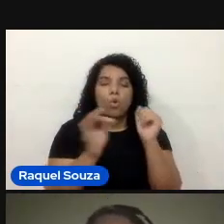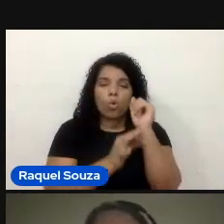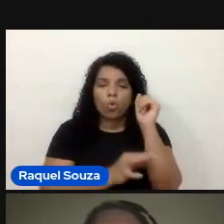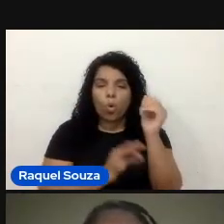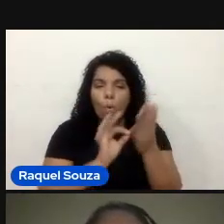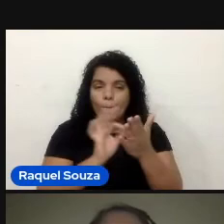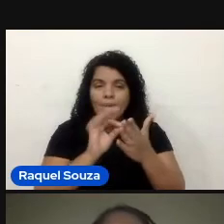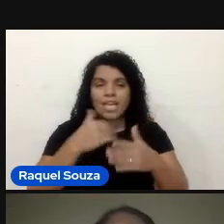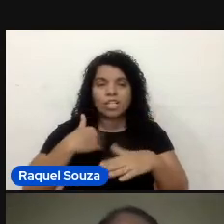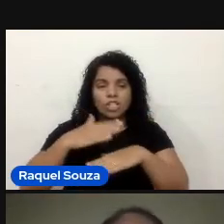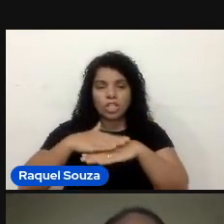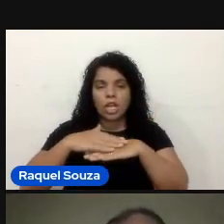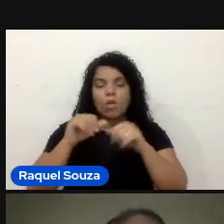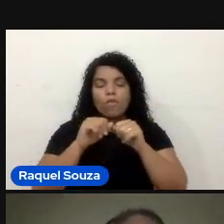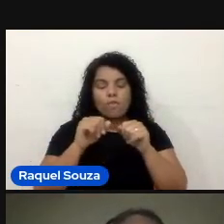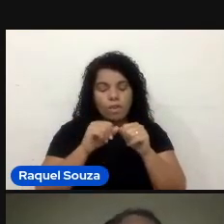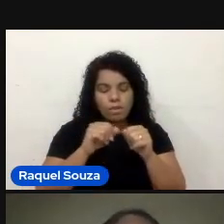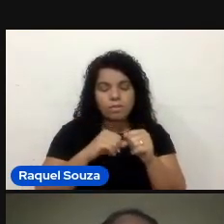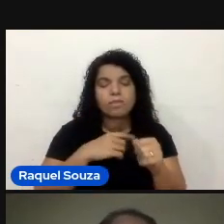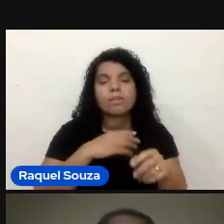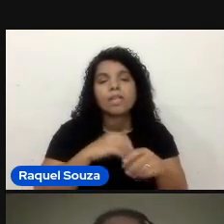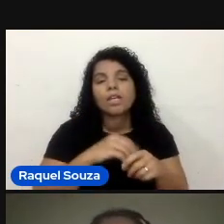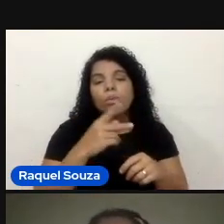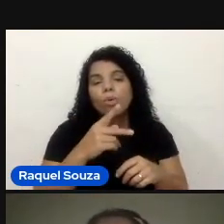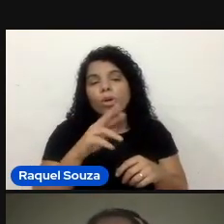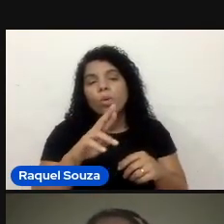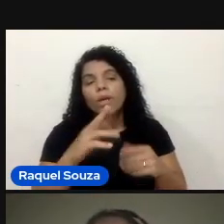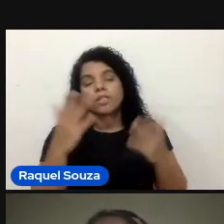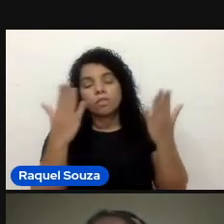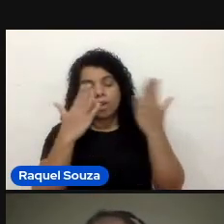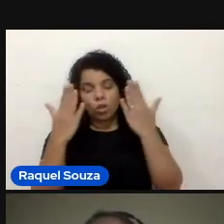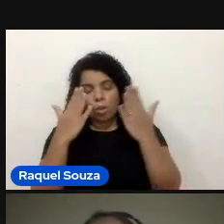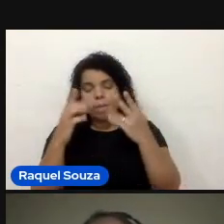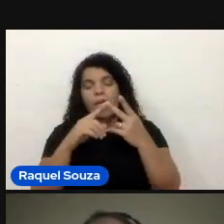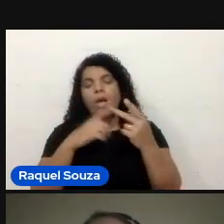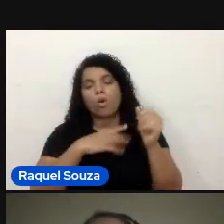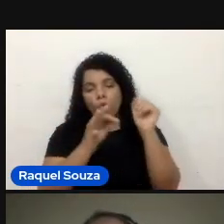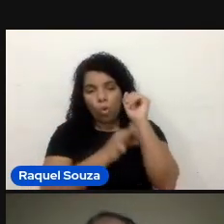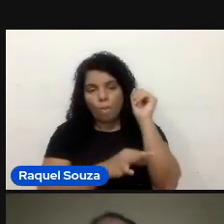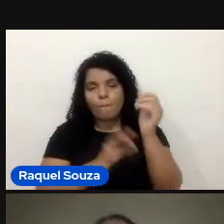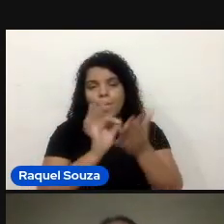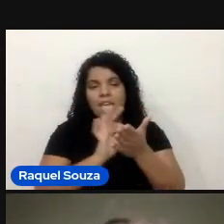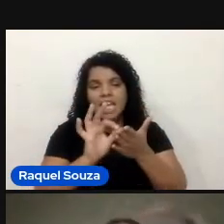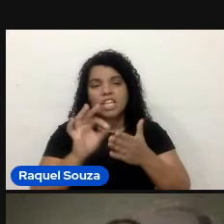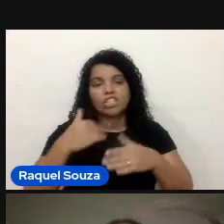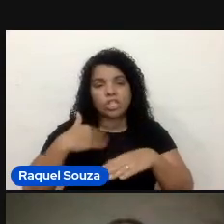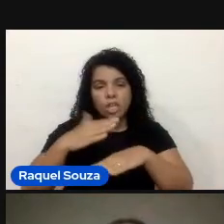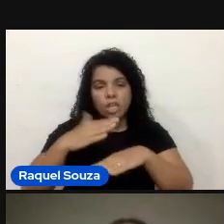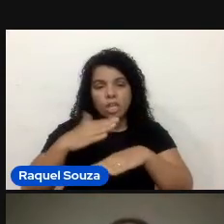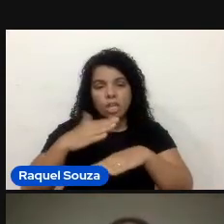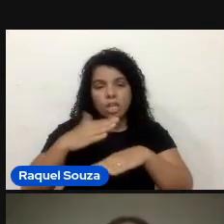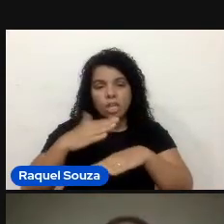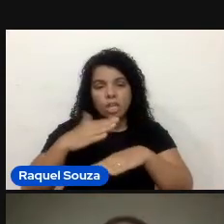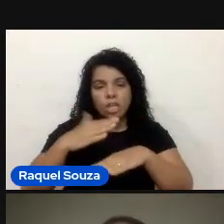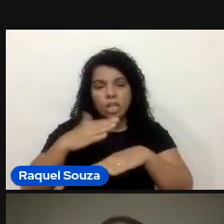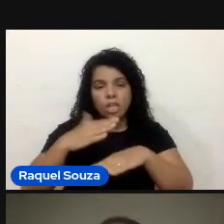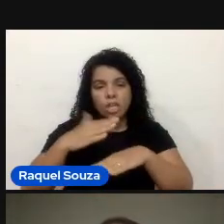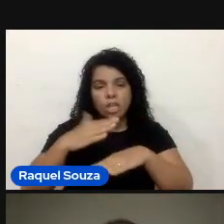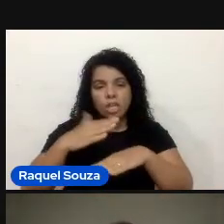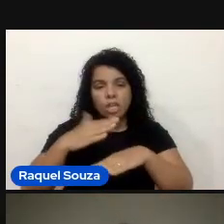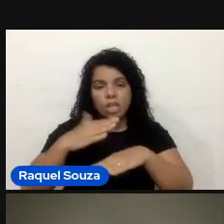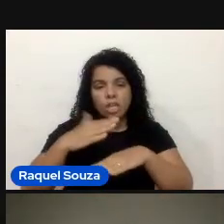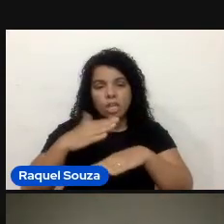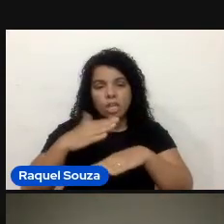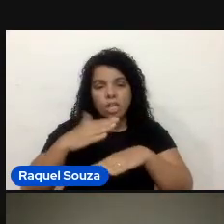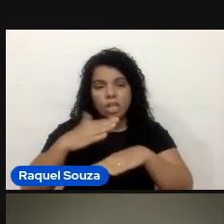fiz. Dentro de um pull request, ele vai comparar o commit que eu estou rodando com o commit base da branch, né? Você